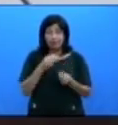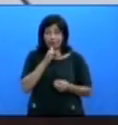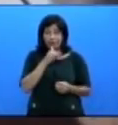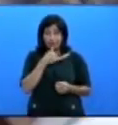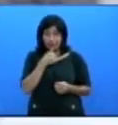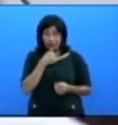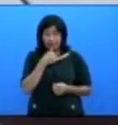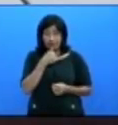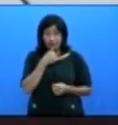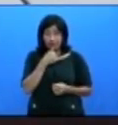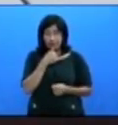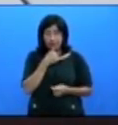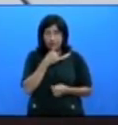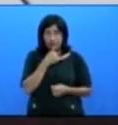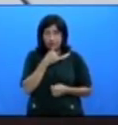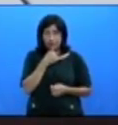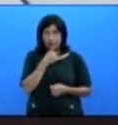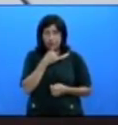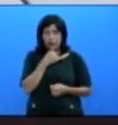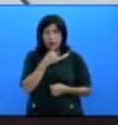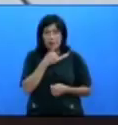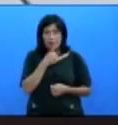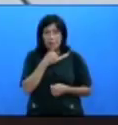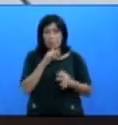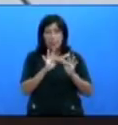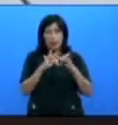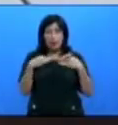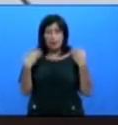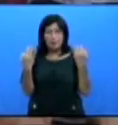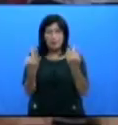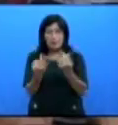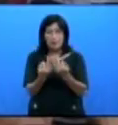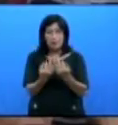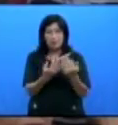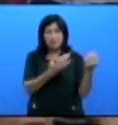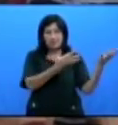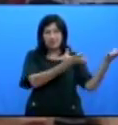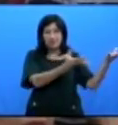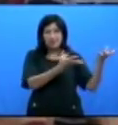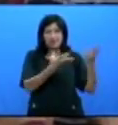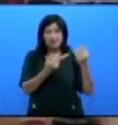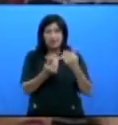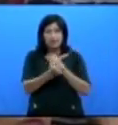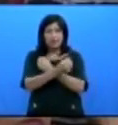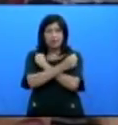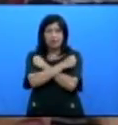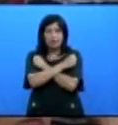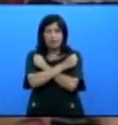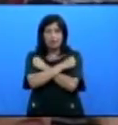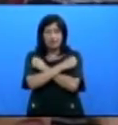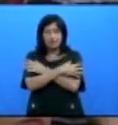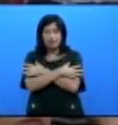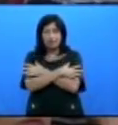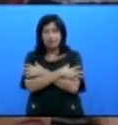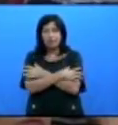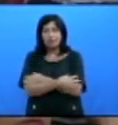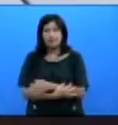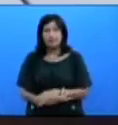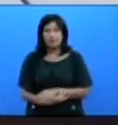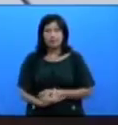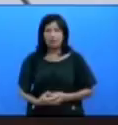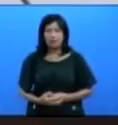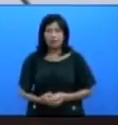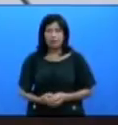né, especialmente, né, a senhora e a sua família. Recebam, pelo menos, o nosso abraço fraterno. Fazer o que eu não aceito, não.